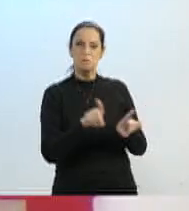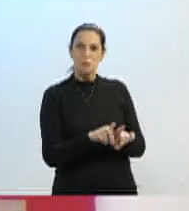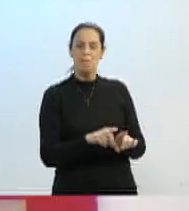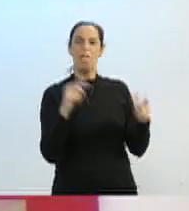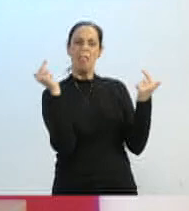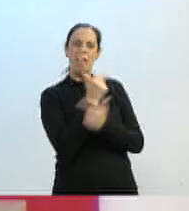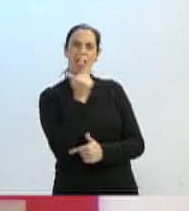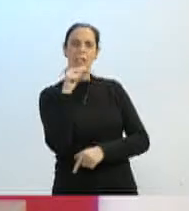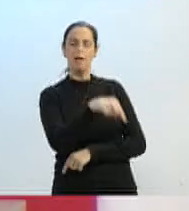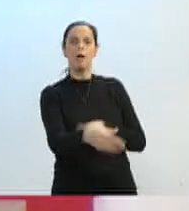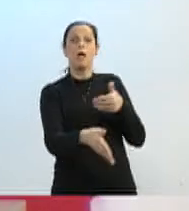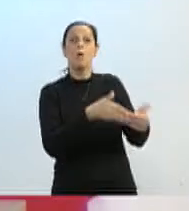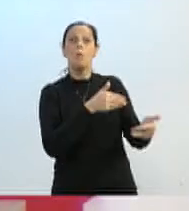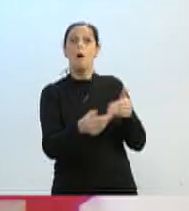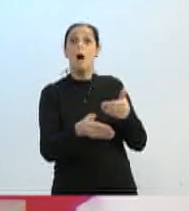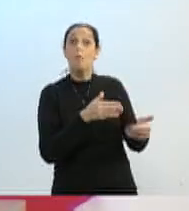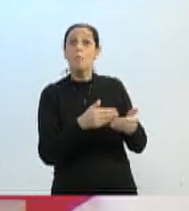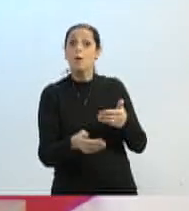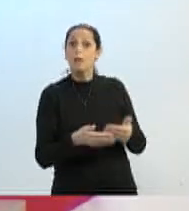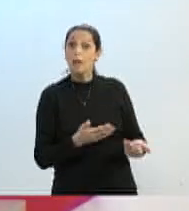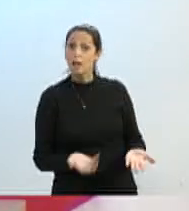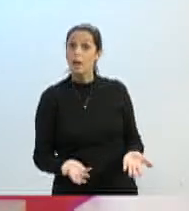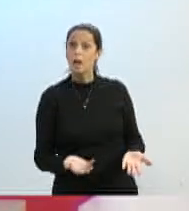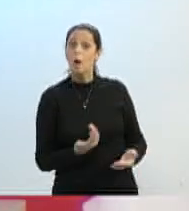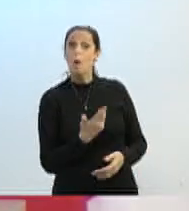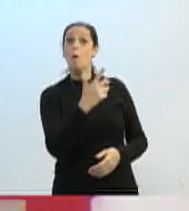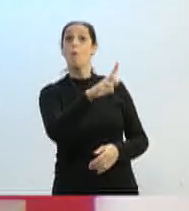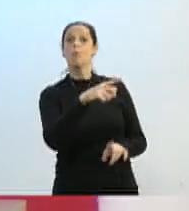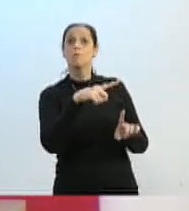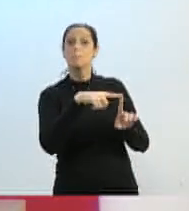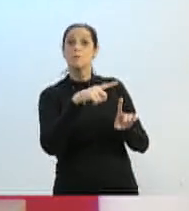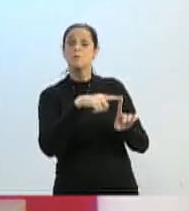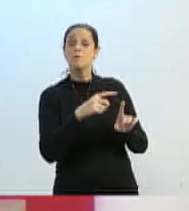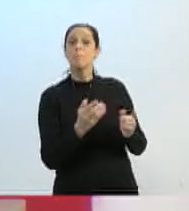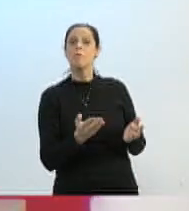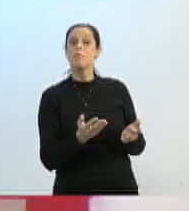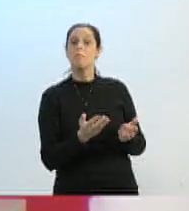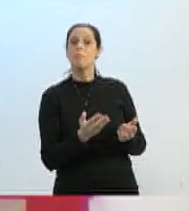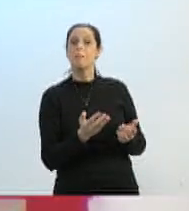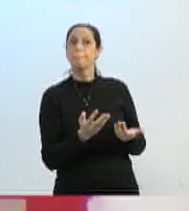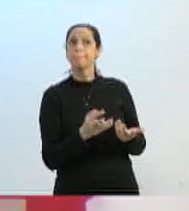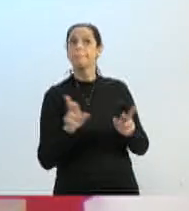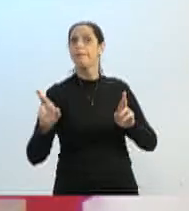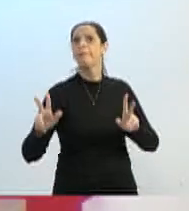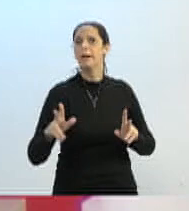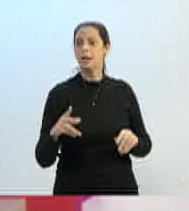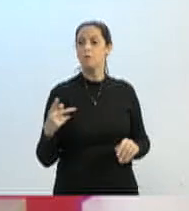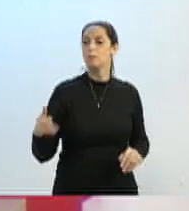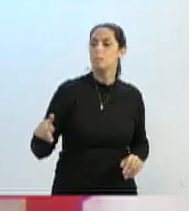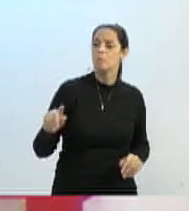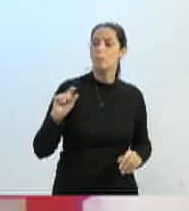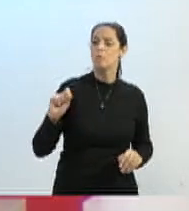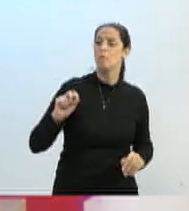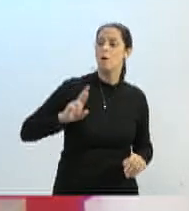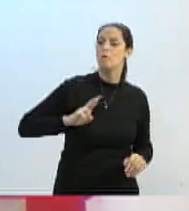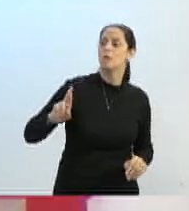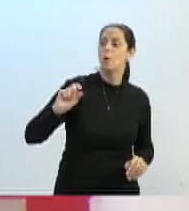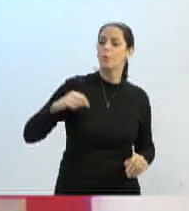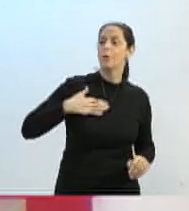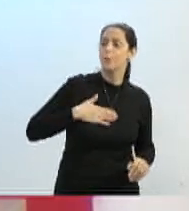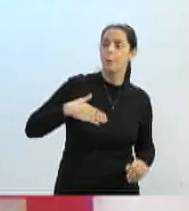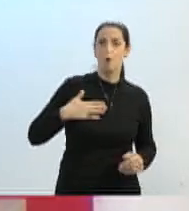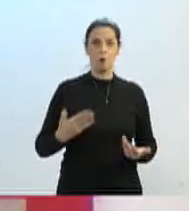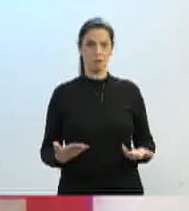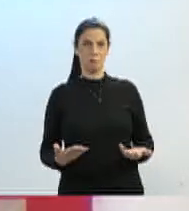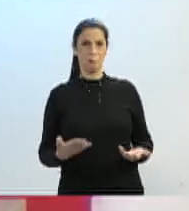ridicularizam qualquer outro tipo de crença que se oponha aos seus gostos. São pessoas que